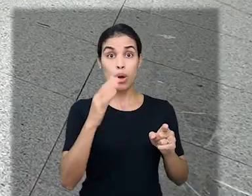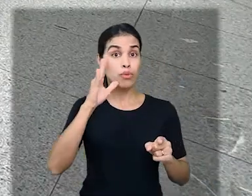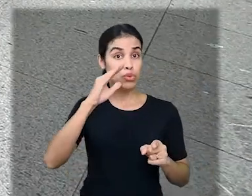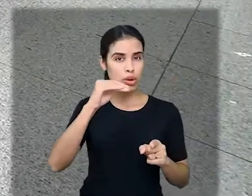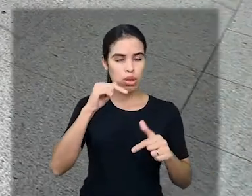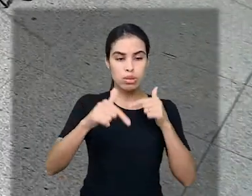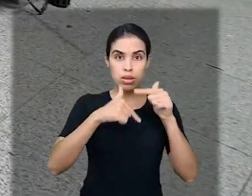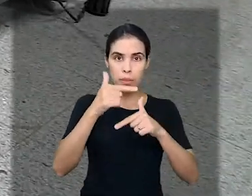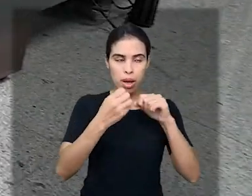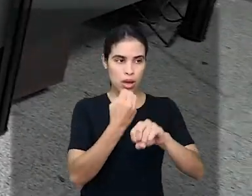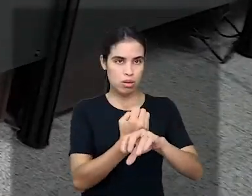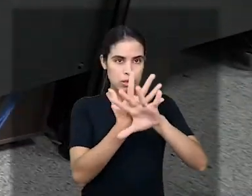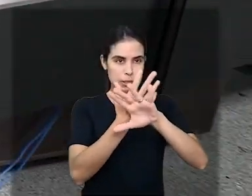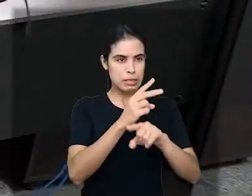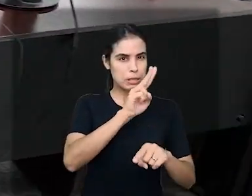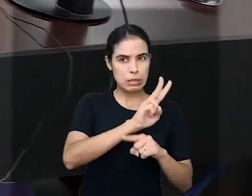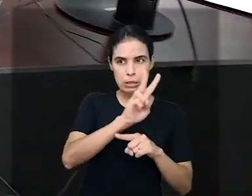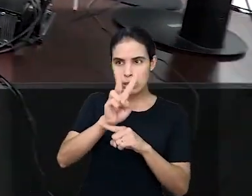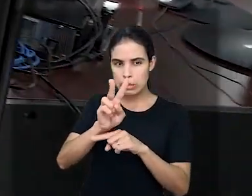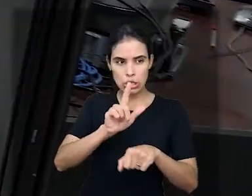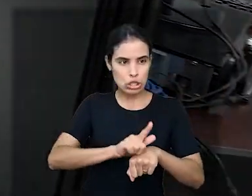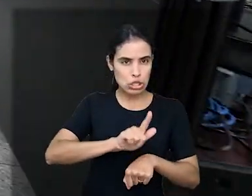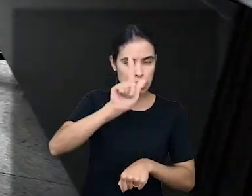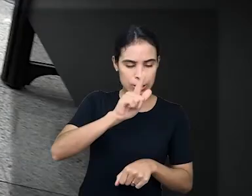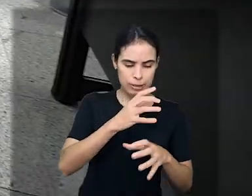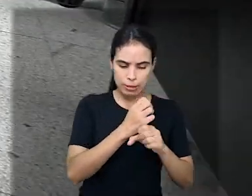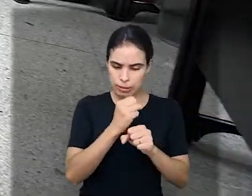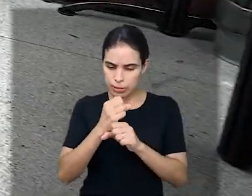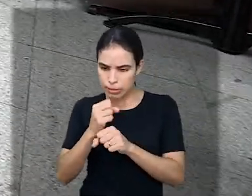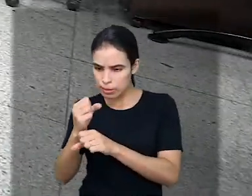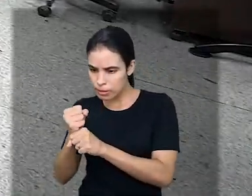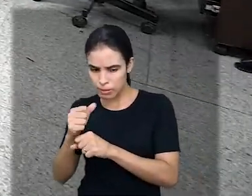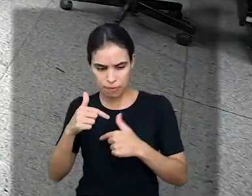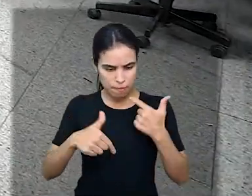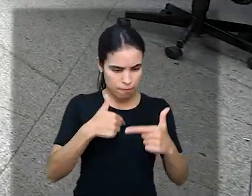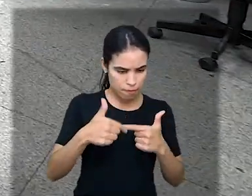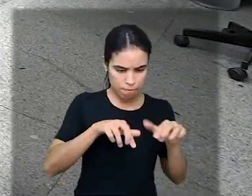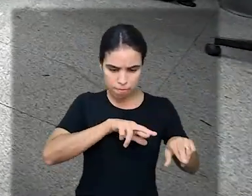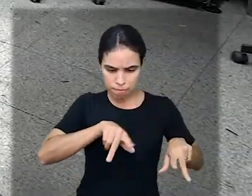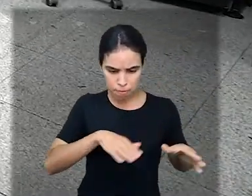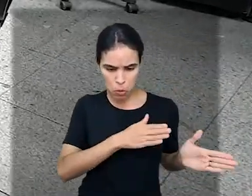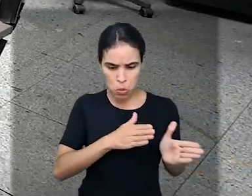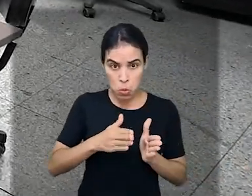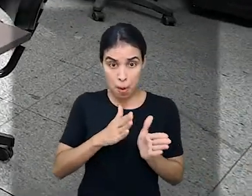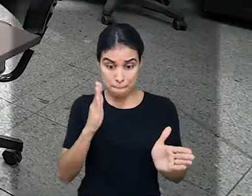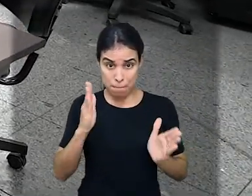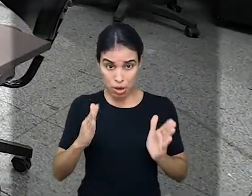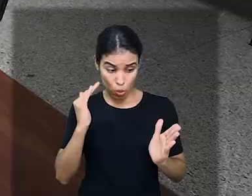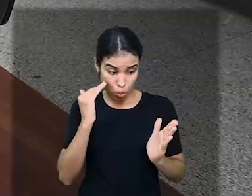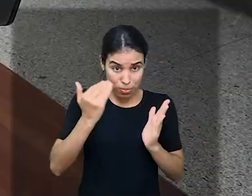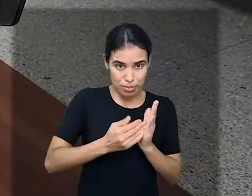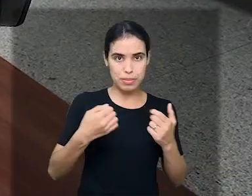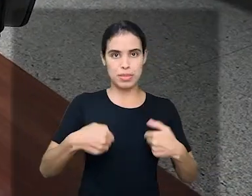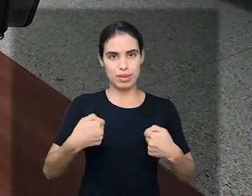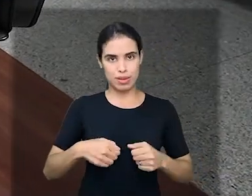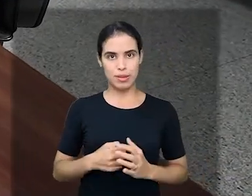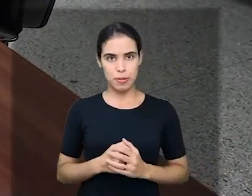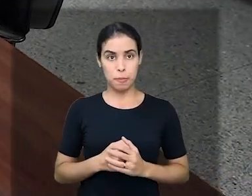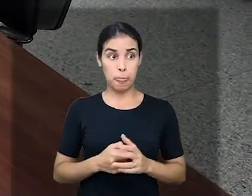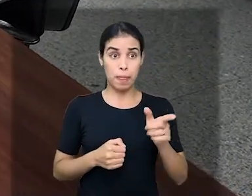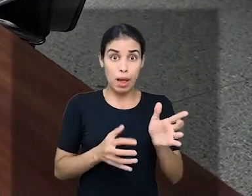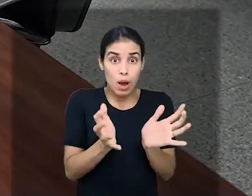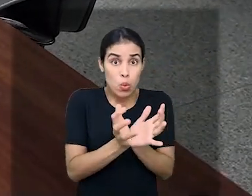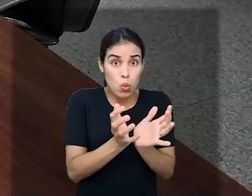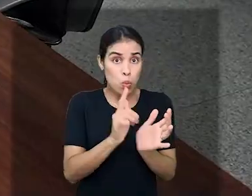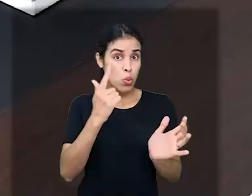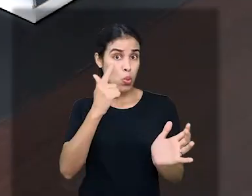de teletrabalho para gerenciar, distribuir processos, fiscalizar o serviço, cumprir prazos e metas. Liderar a maior equipe